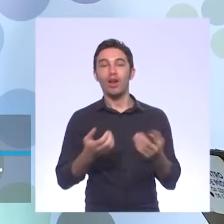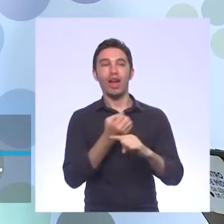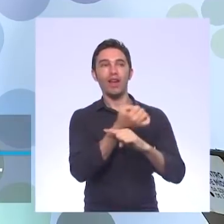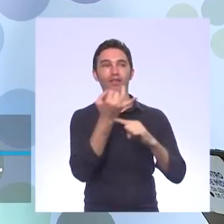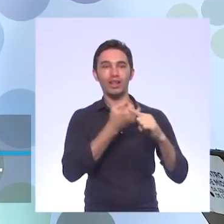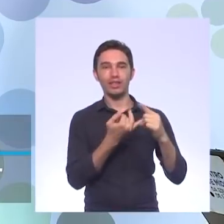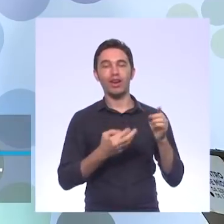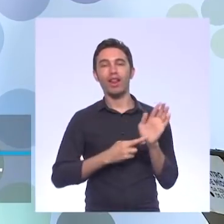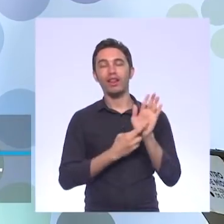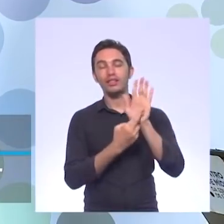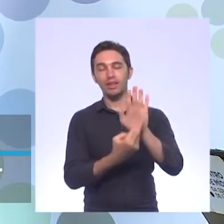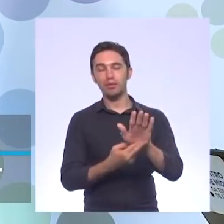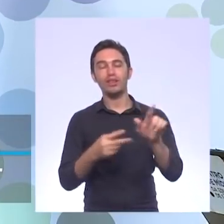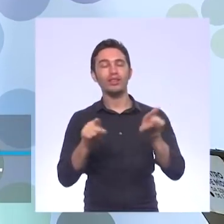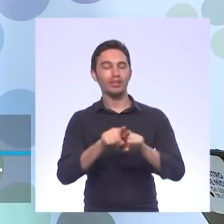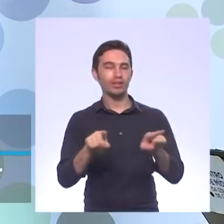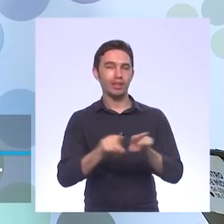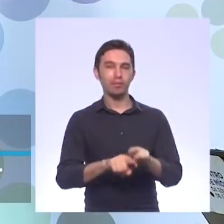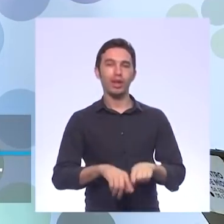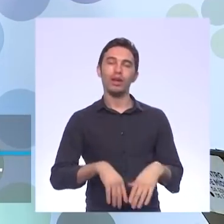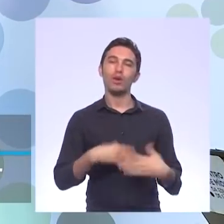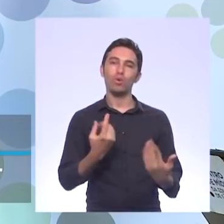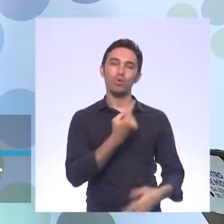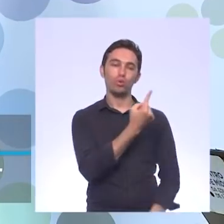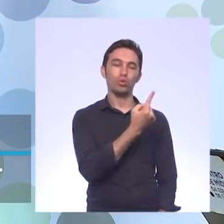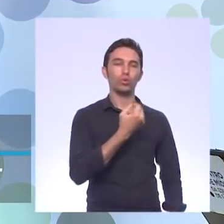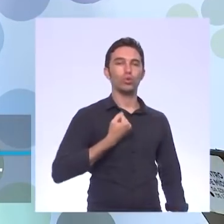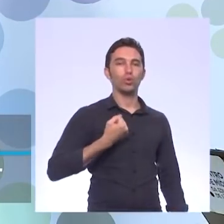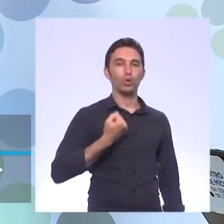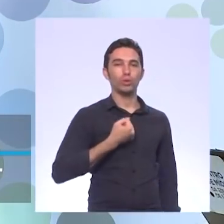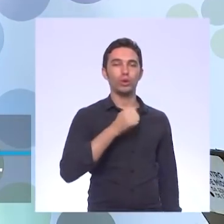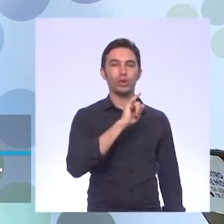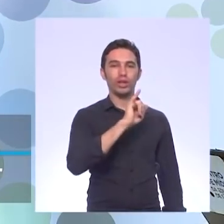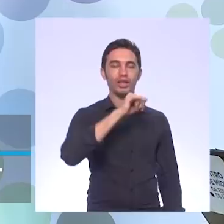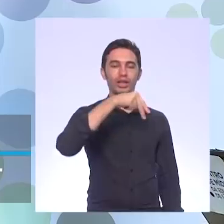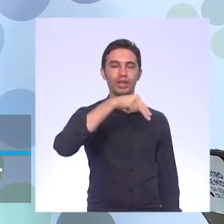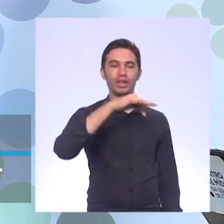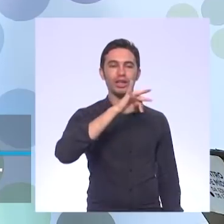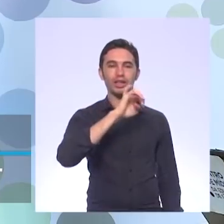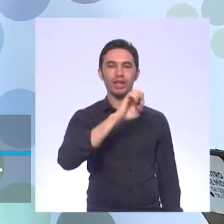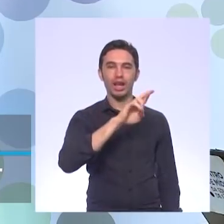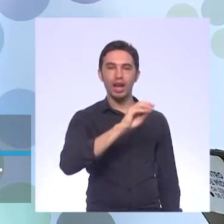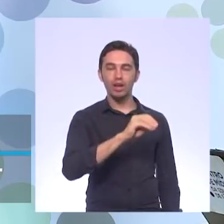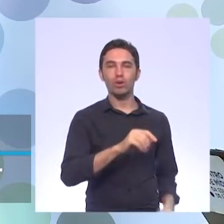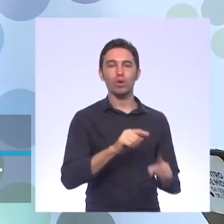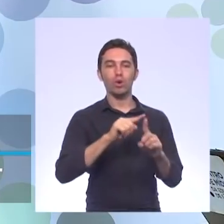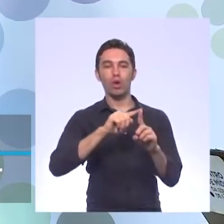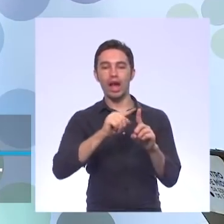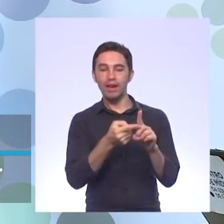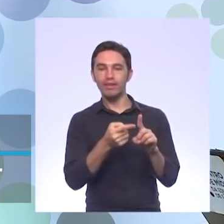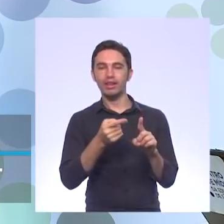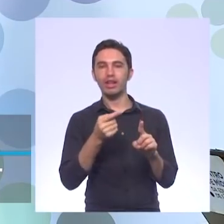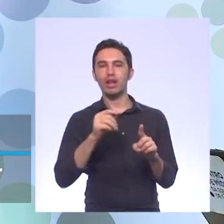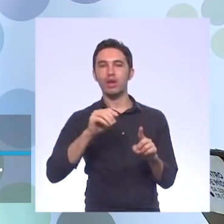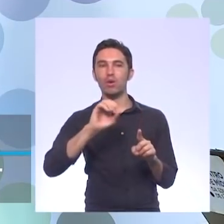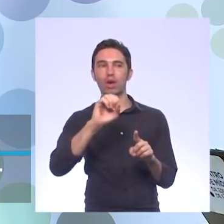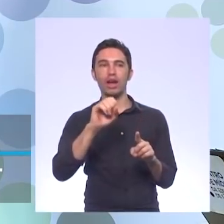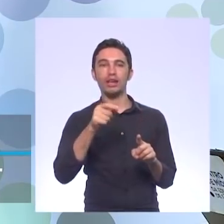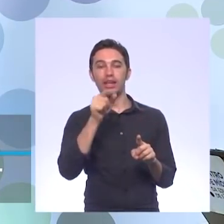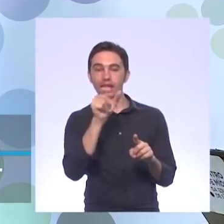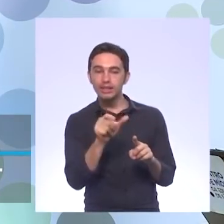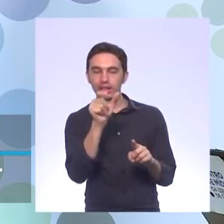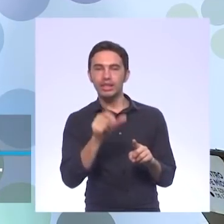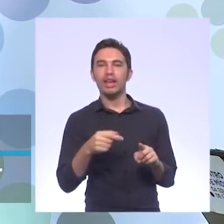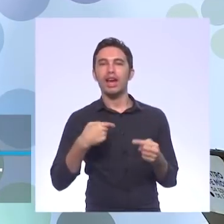vem para a gente com essa representação uma parte inteira uma parte fracionária né uma parte de quebra a gente